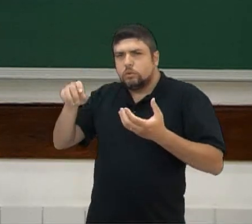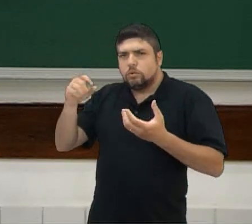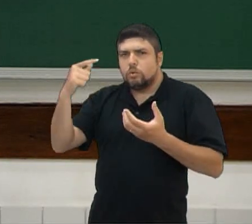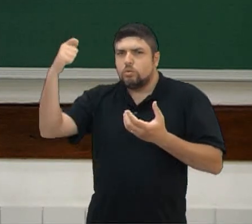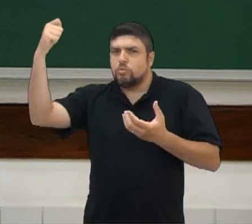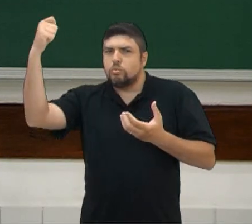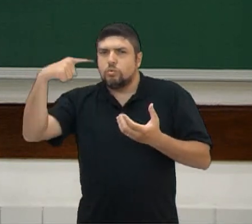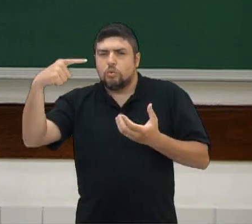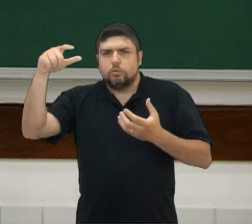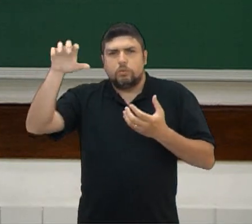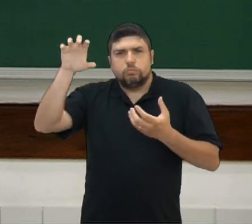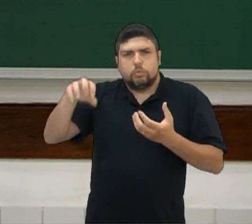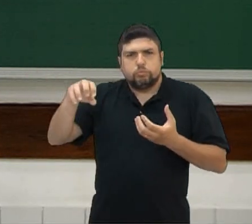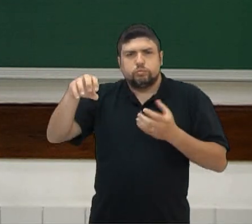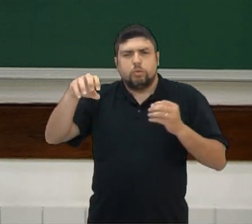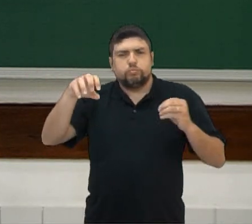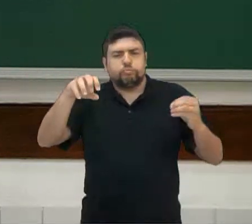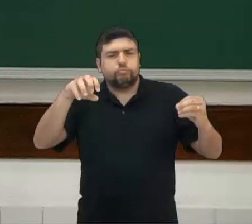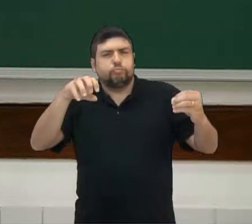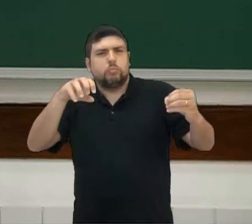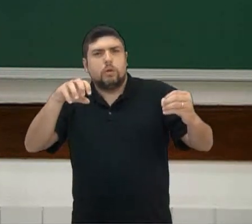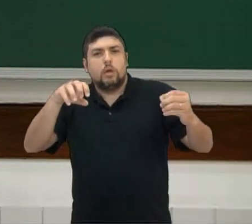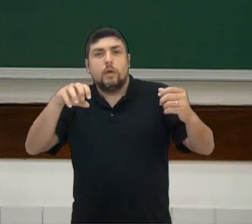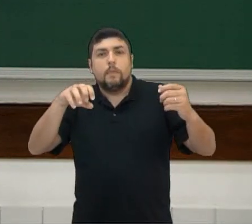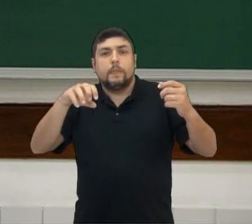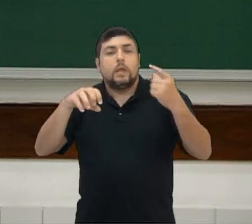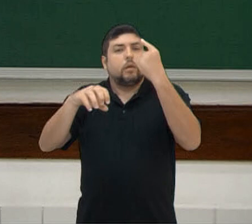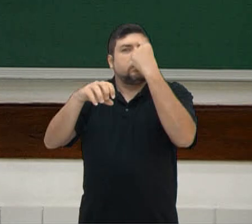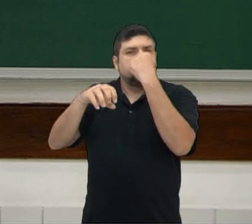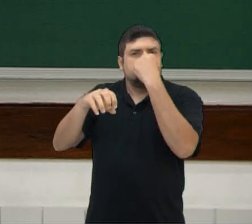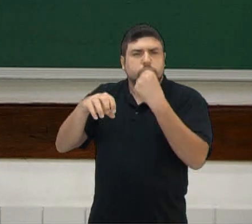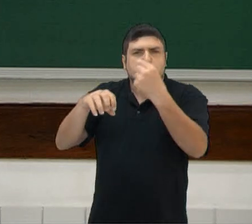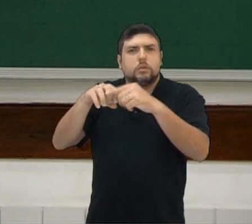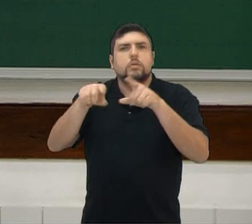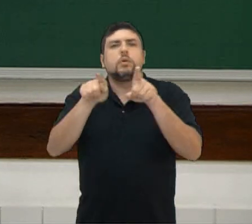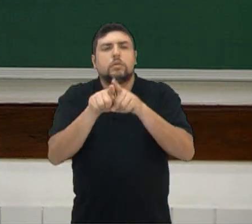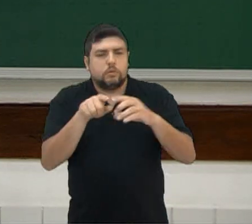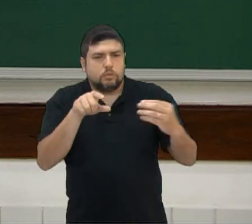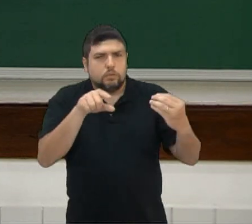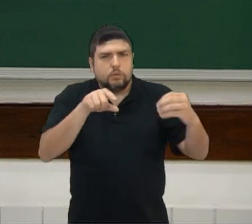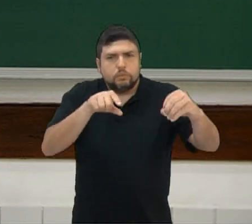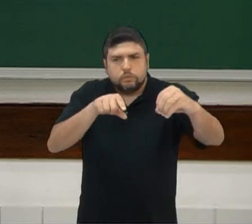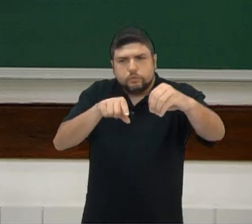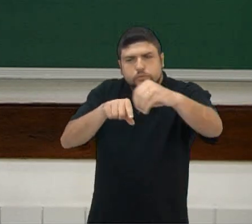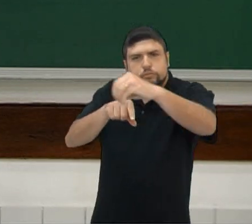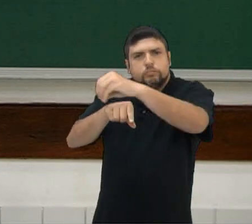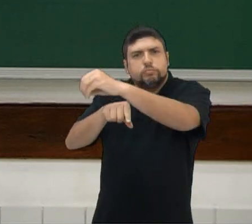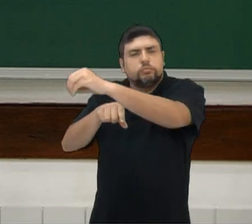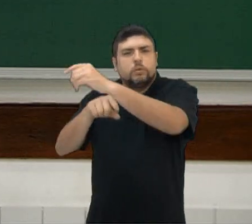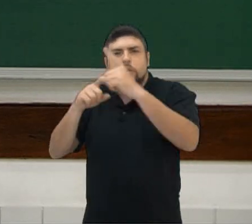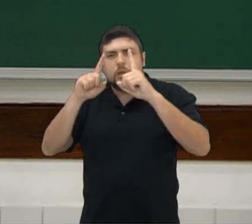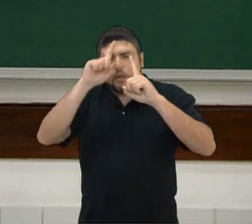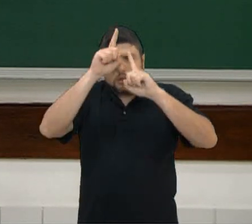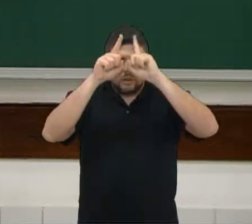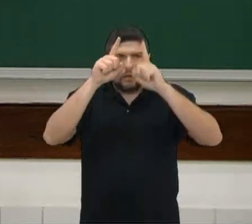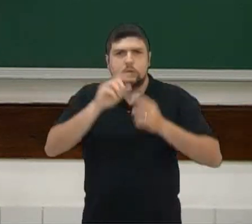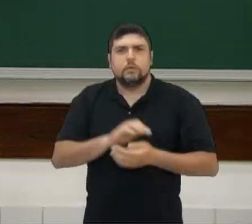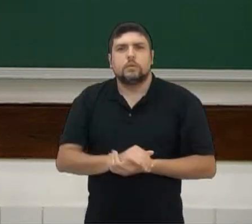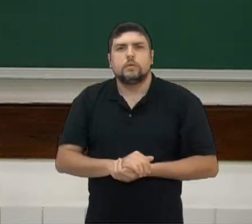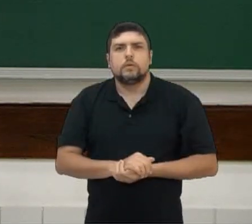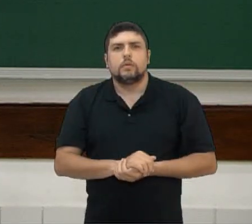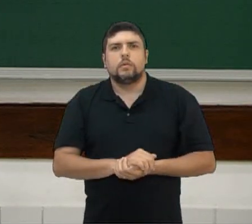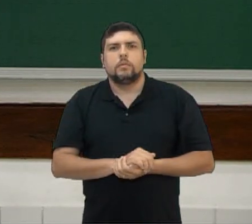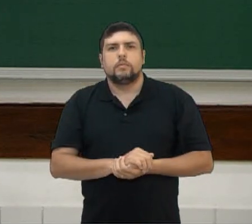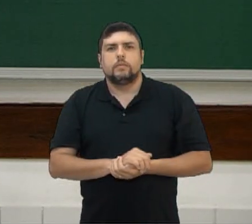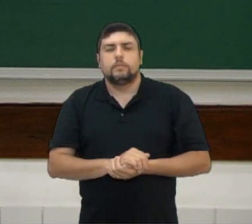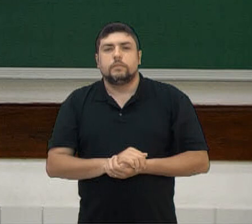e o Galileu recuperou as ideias dele, né? Lembrando, já há muito tempo a galera sabia que a